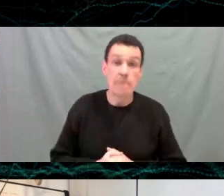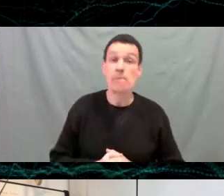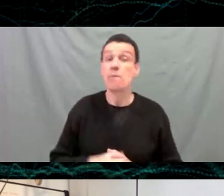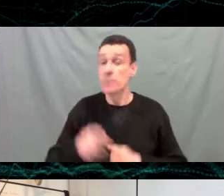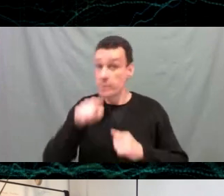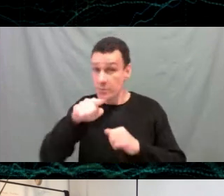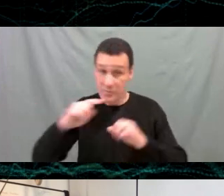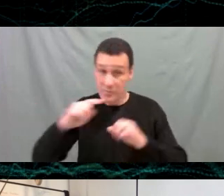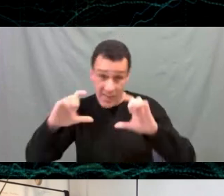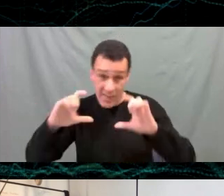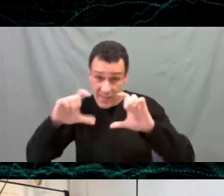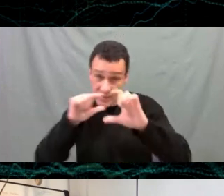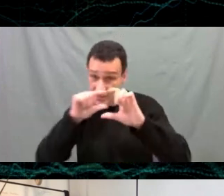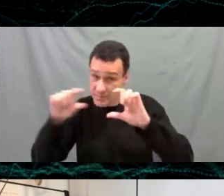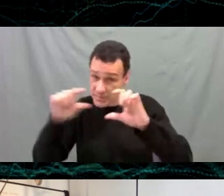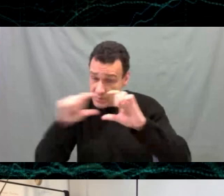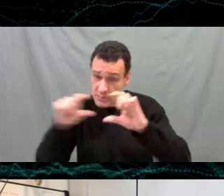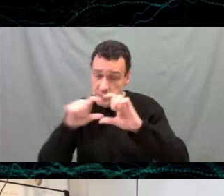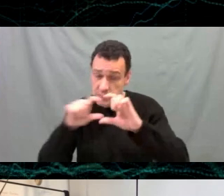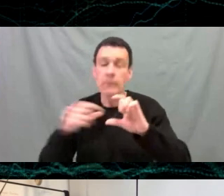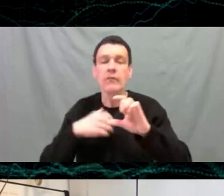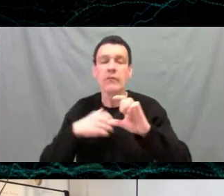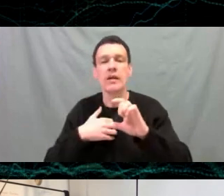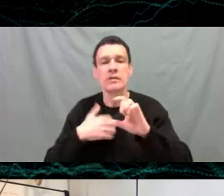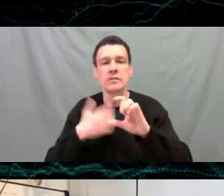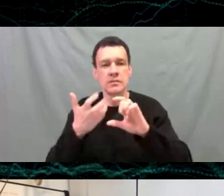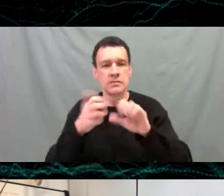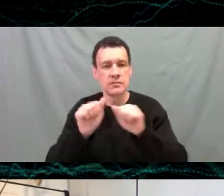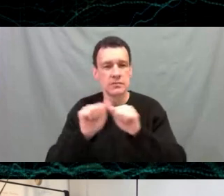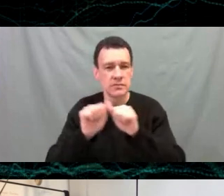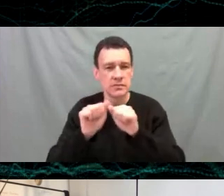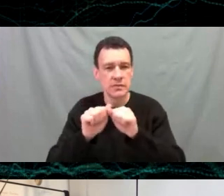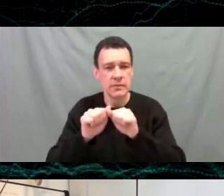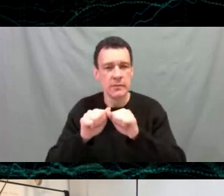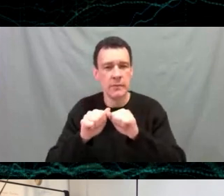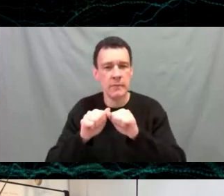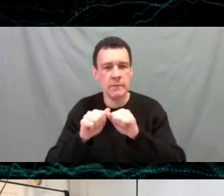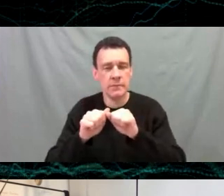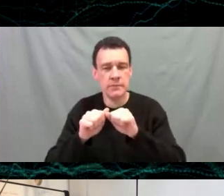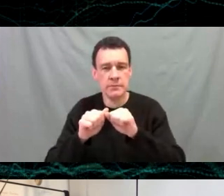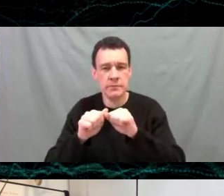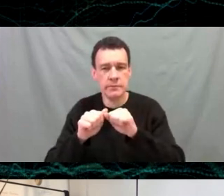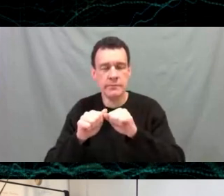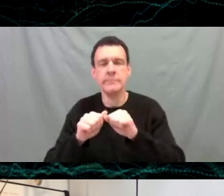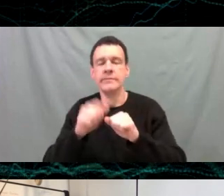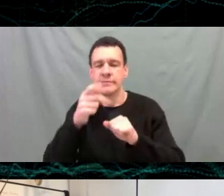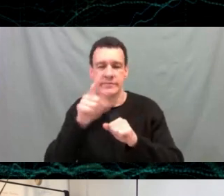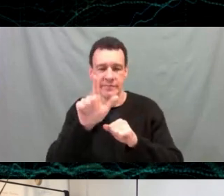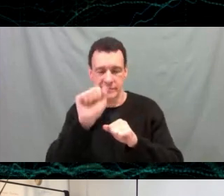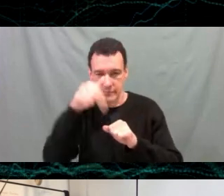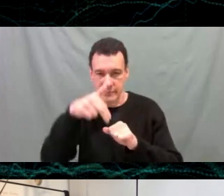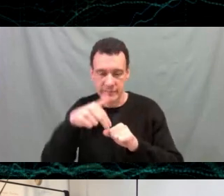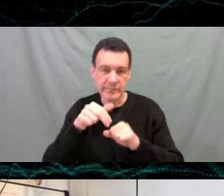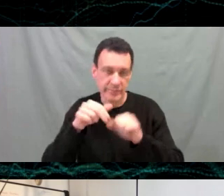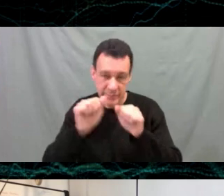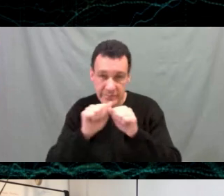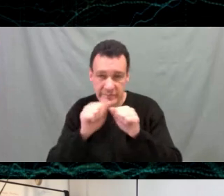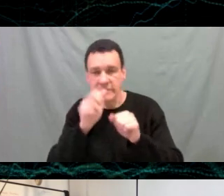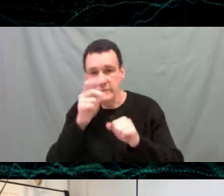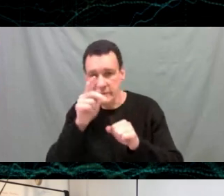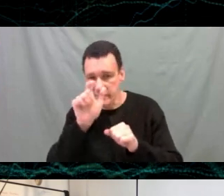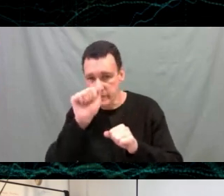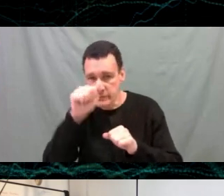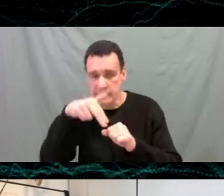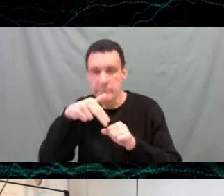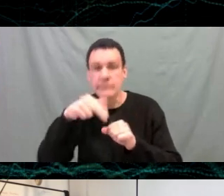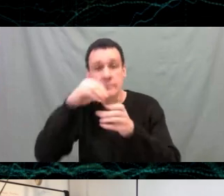tentando fazer um plan no Terra Grande. Por quê? Porque quando você está fazendo um plan de uma infraestrutura que não existe,